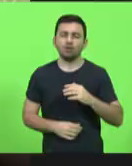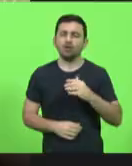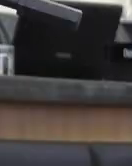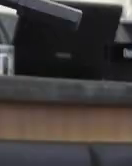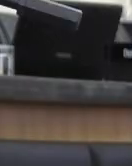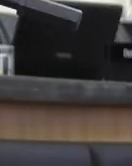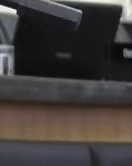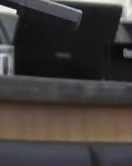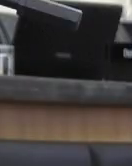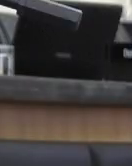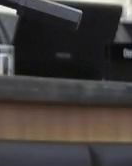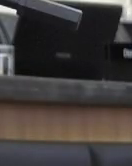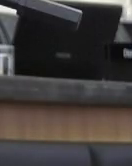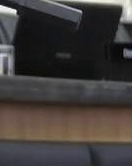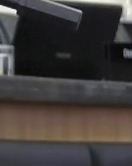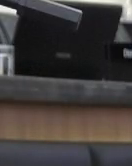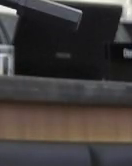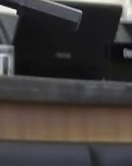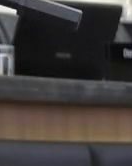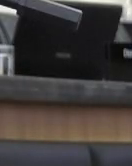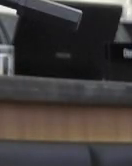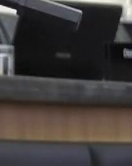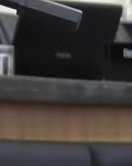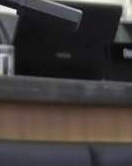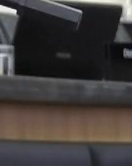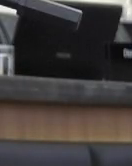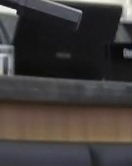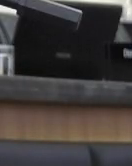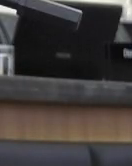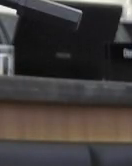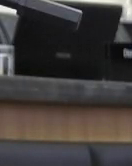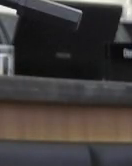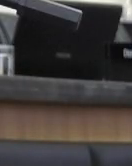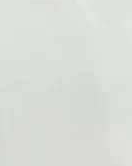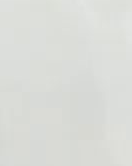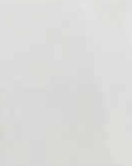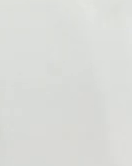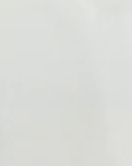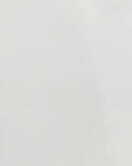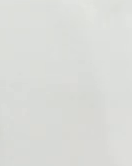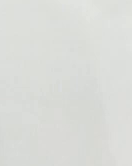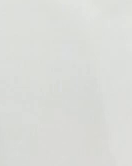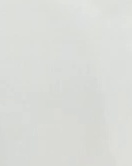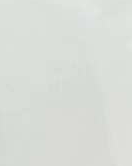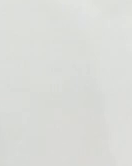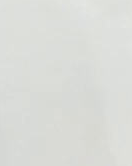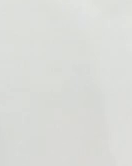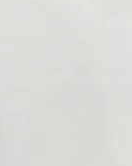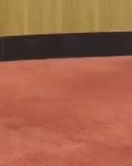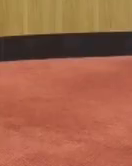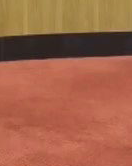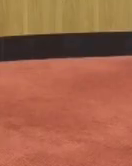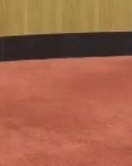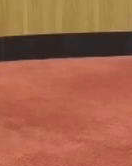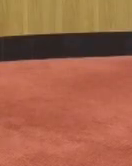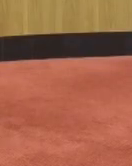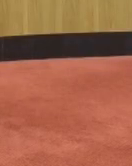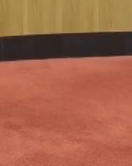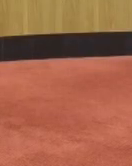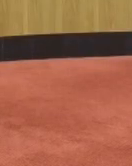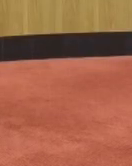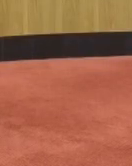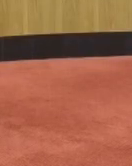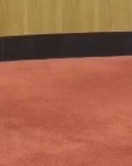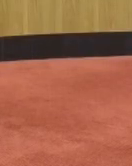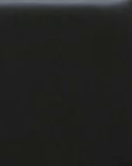do praça não já o deputado Maurício esconde lá que defendeu o governo do estado e falou que a preocupação agora é com a